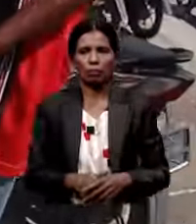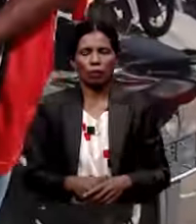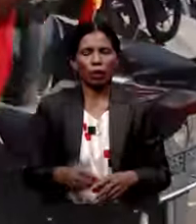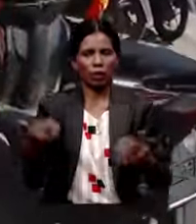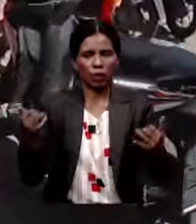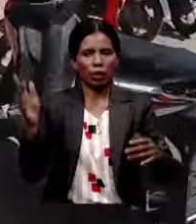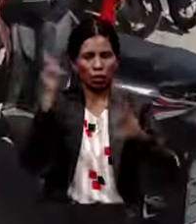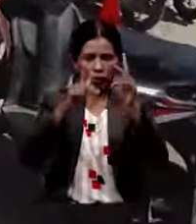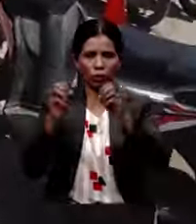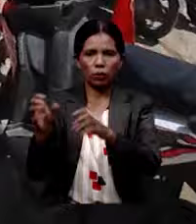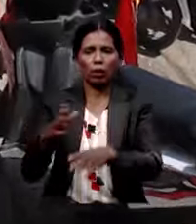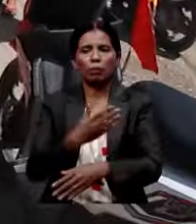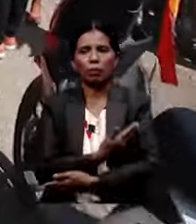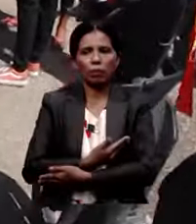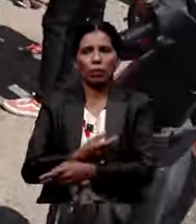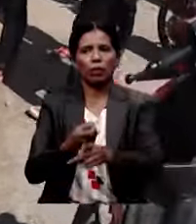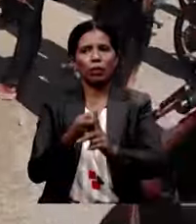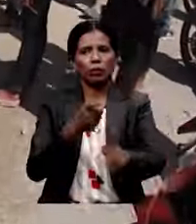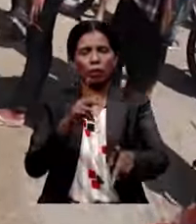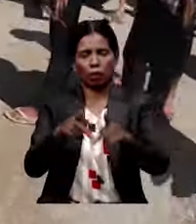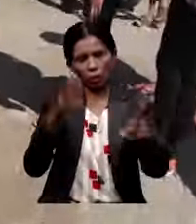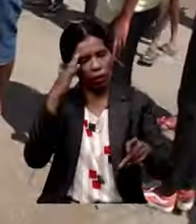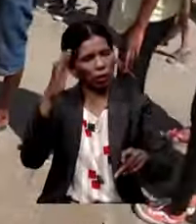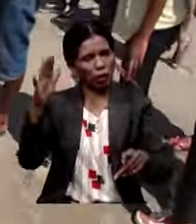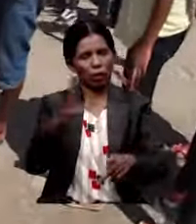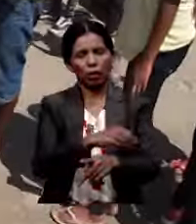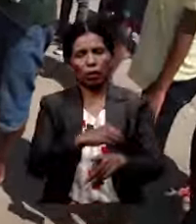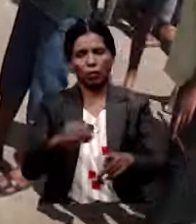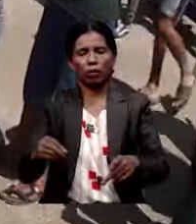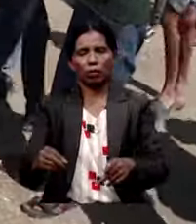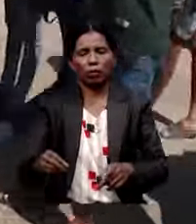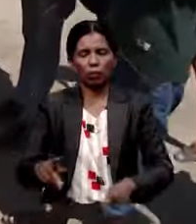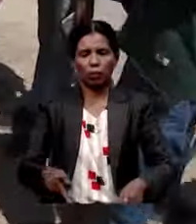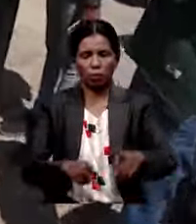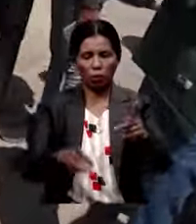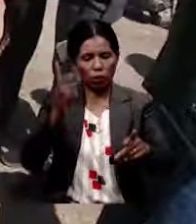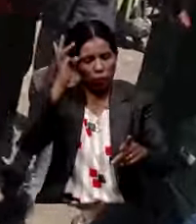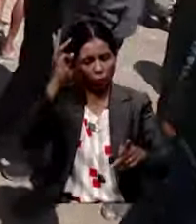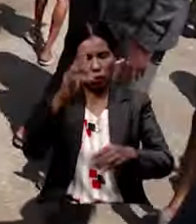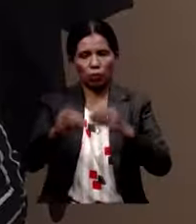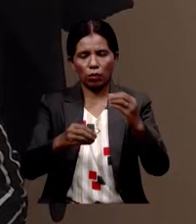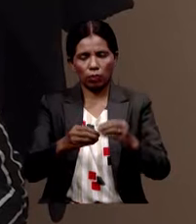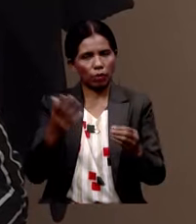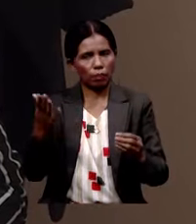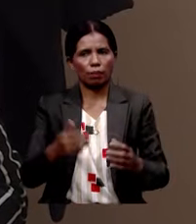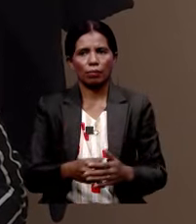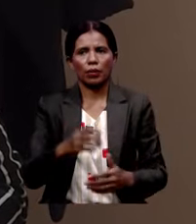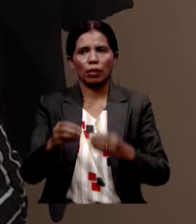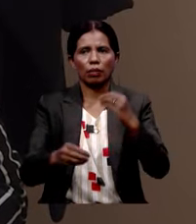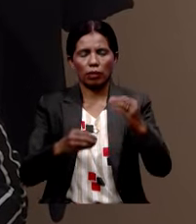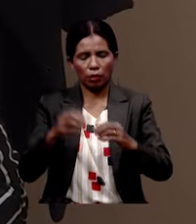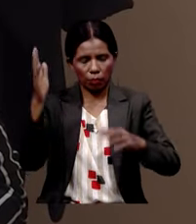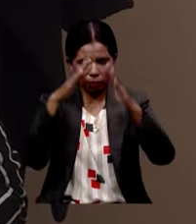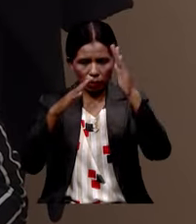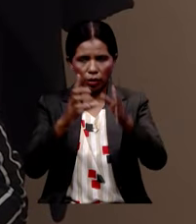tão caso do bebê e até esse, o se é mais desconhecido, ou de ralo público preocupa com a questão de fere. Relaciona o problema,